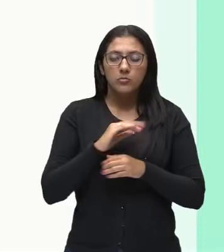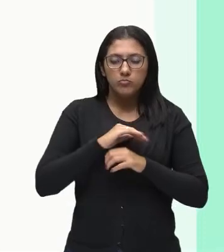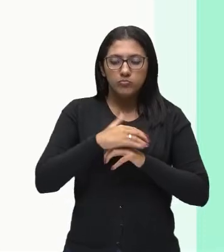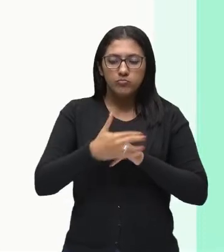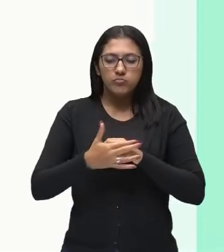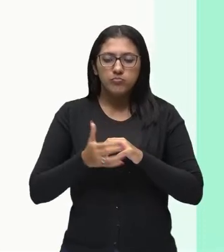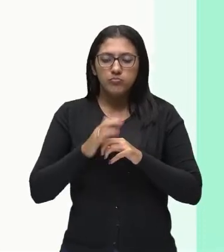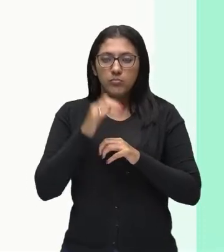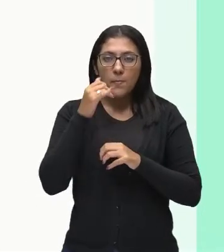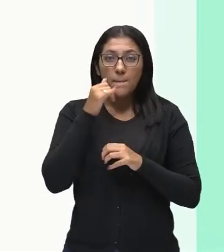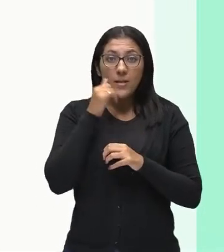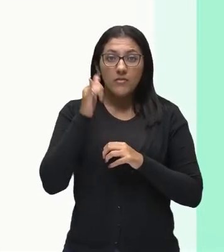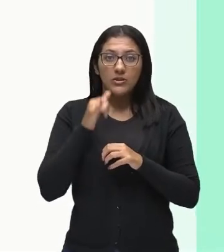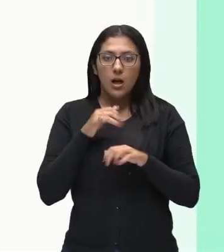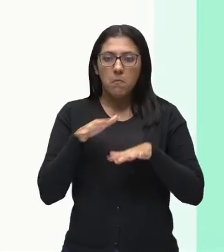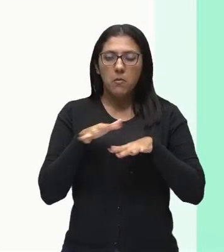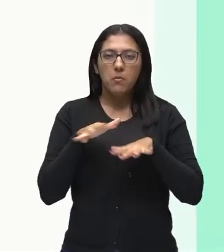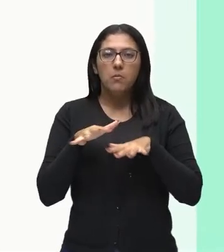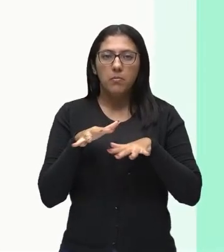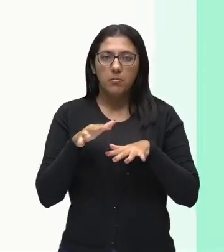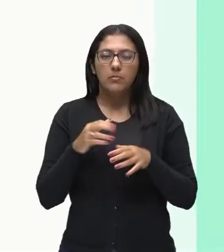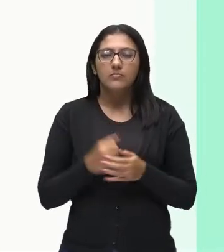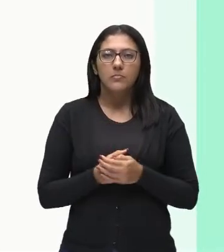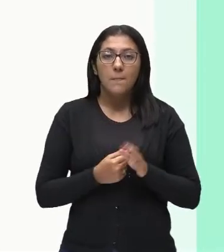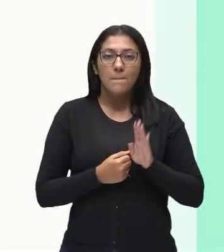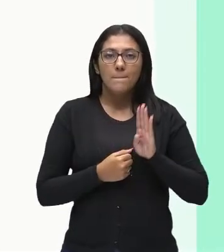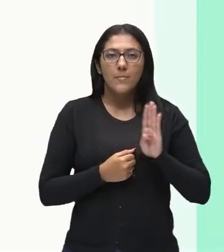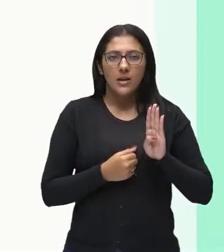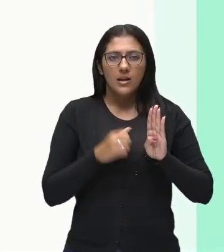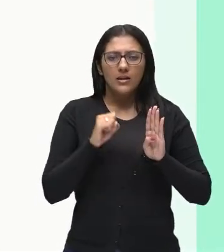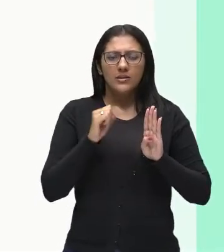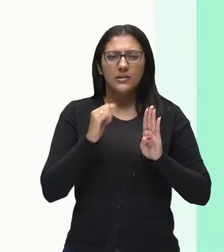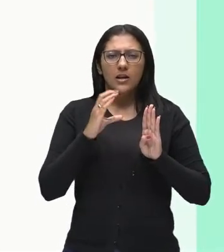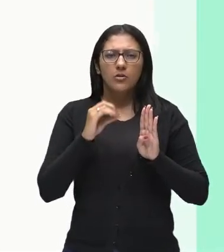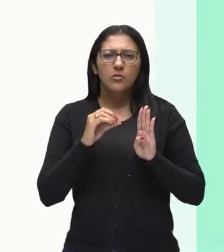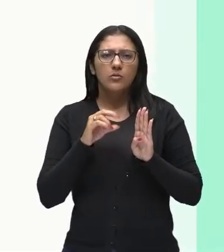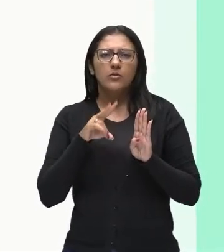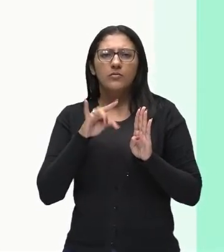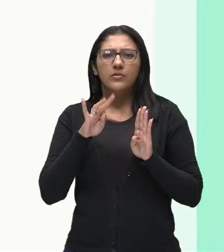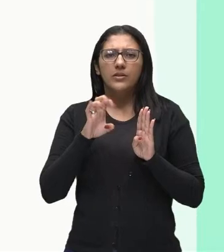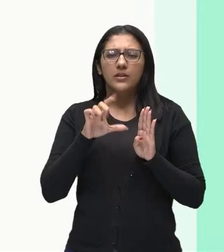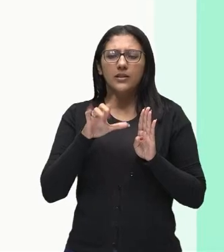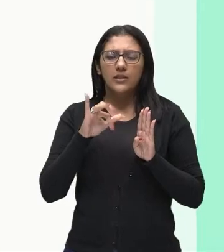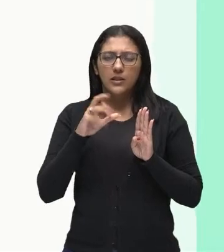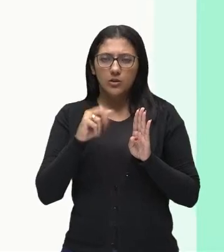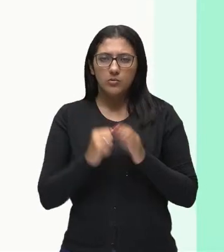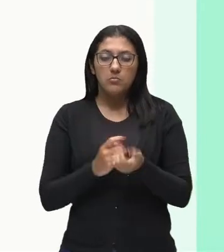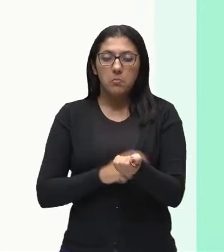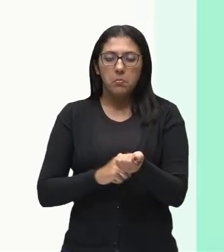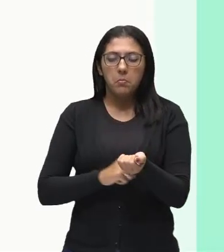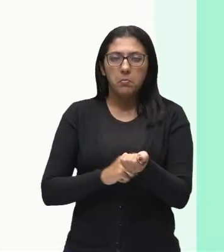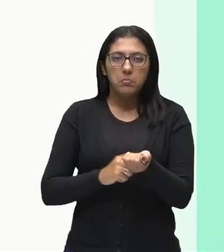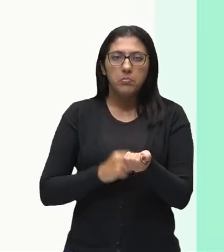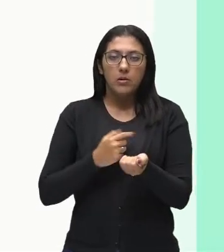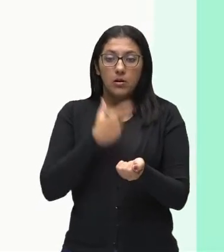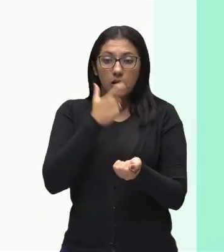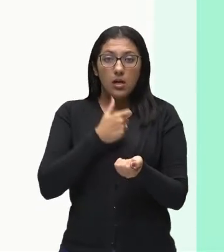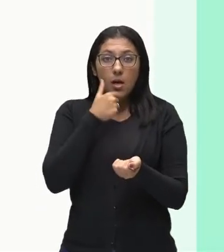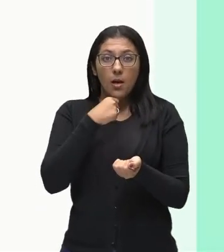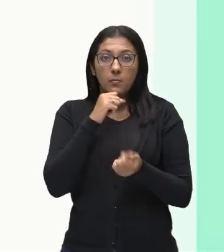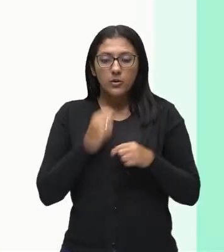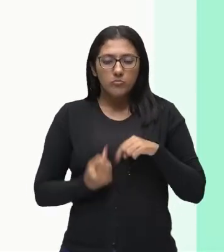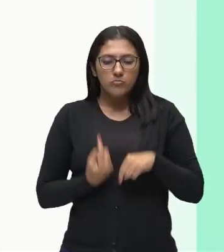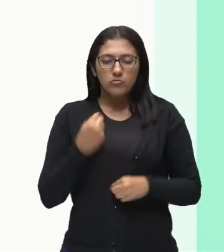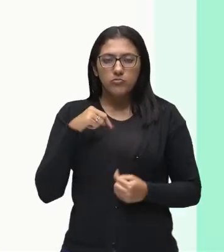choques mecânicos. Saco vitelínico, cuja função é realizar as trocas sanguíneas entre a mãe e o embrião.